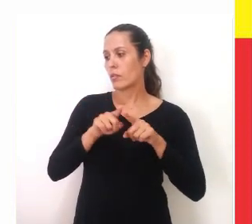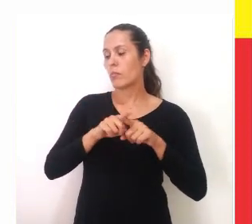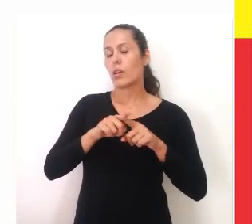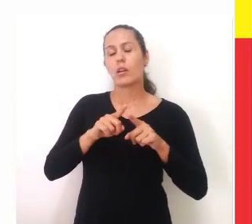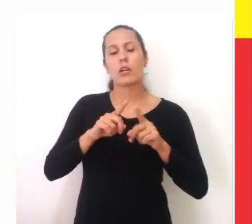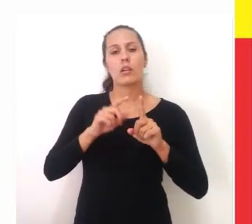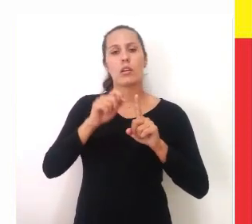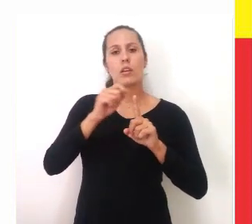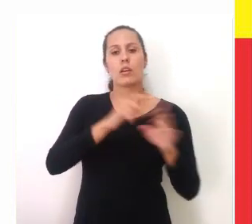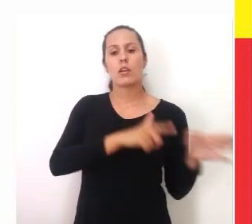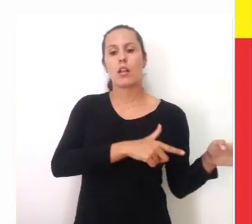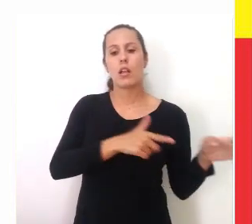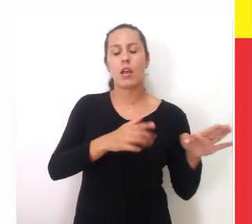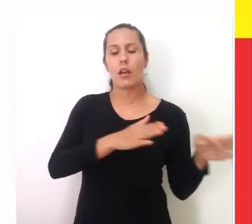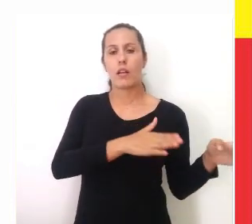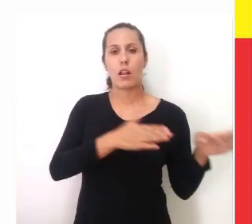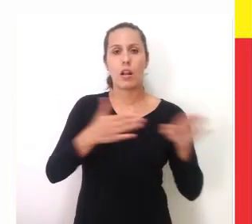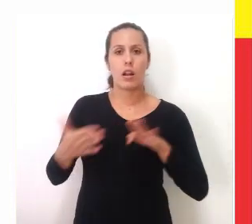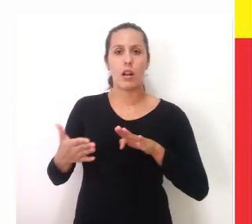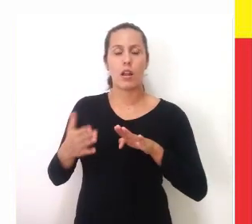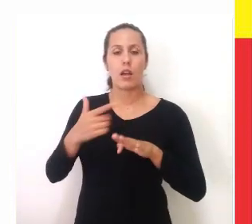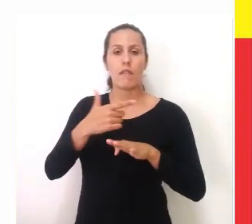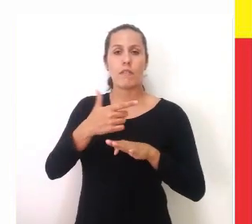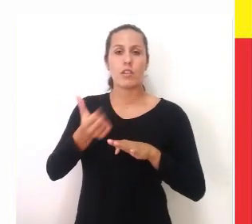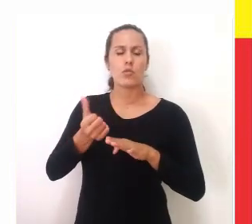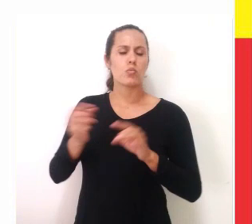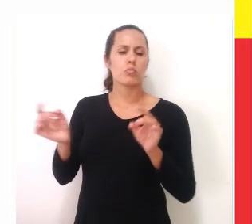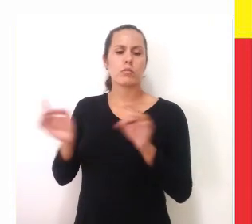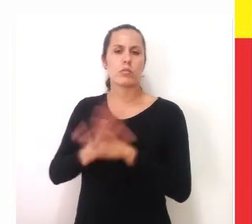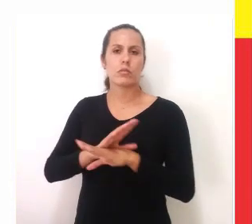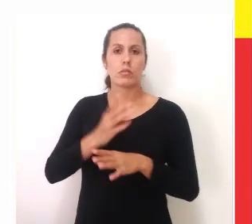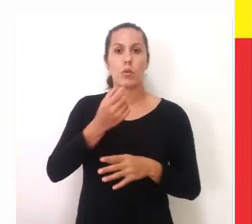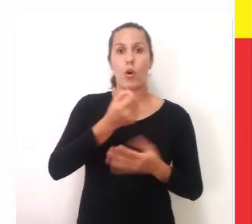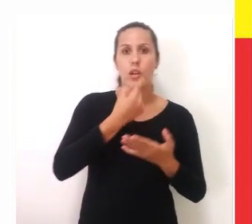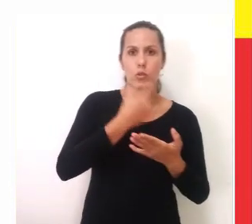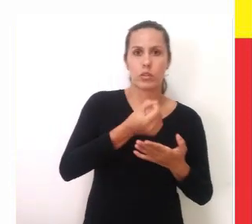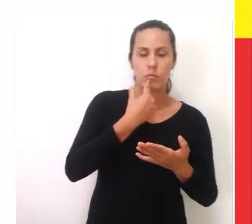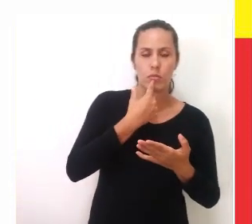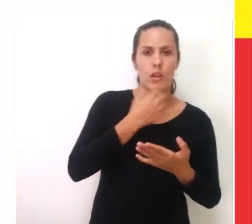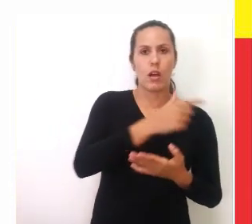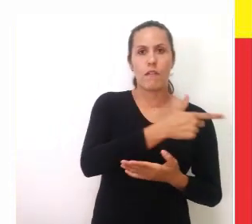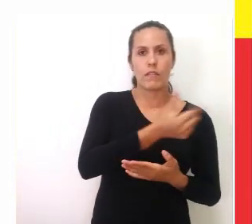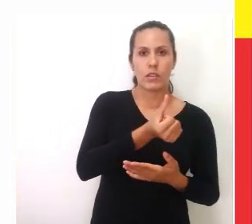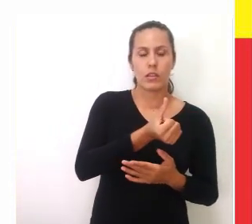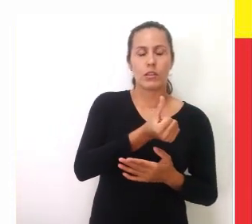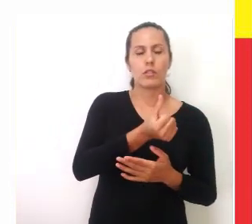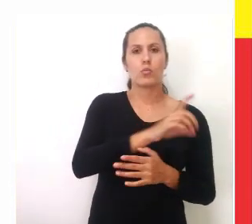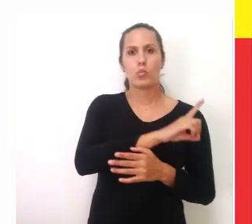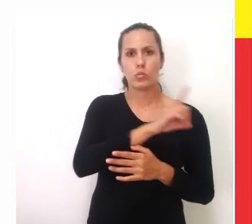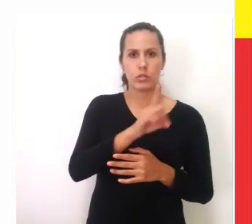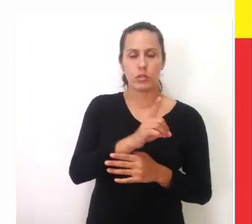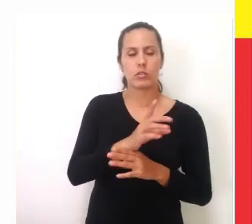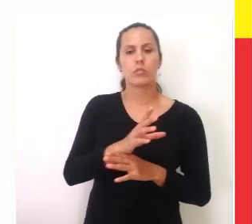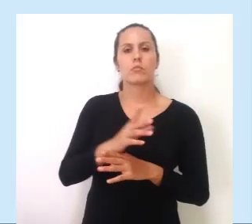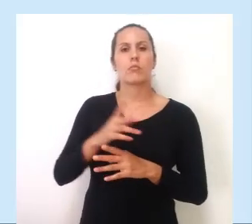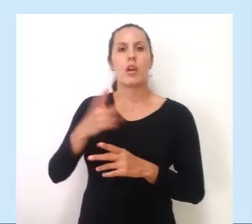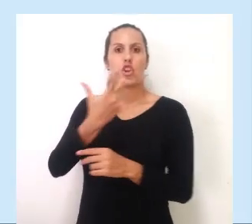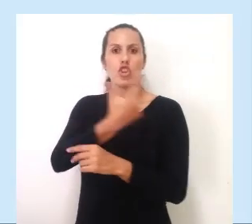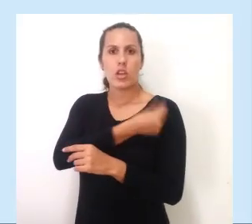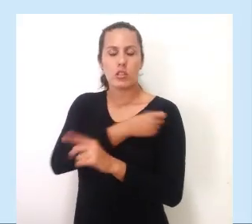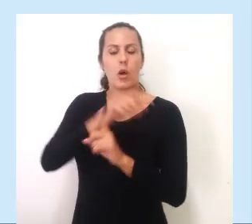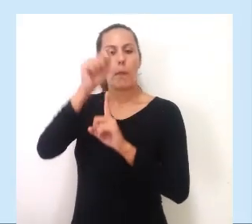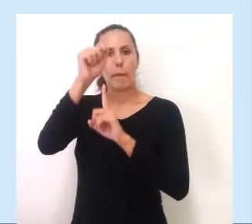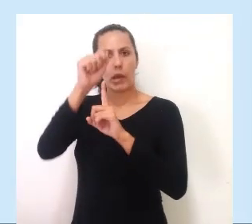no final de 3 meses, de 21 dias. Olha como se repete. Anticoncepcional oral, 21 dias.